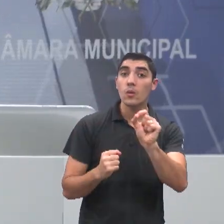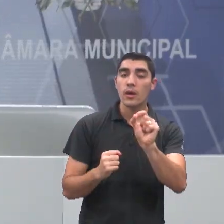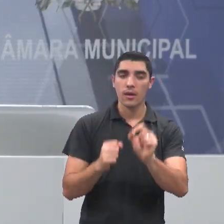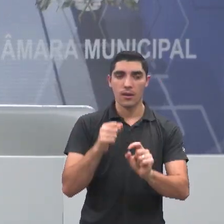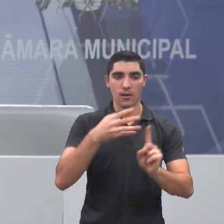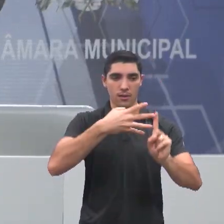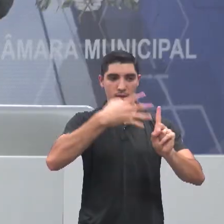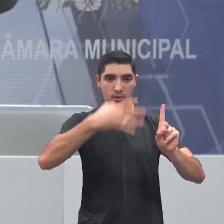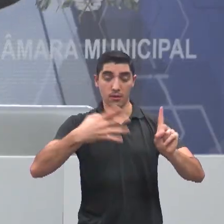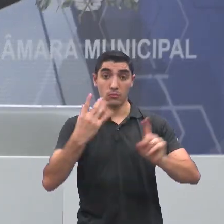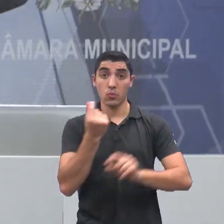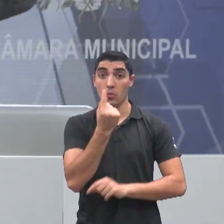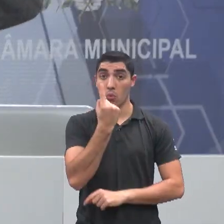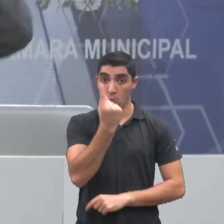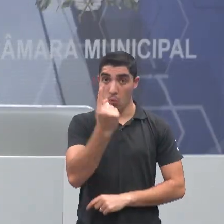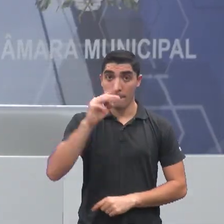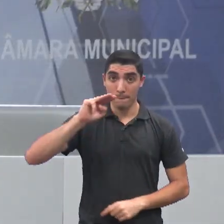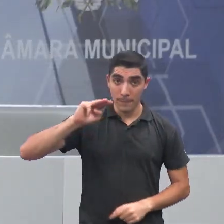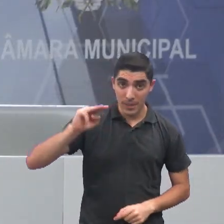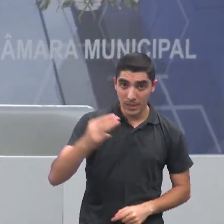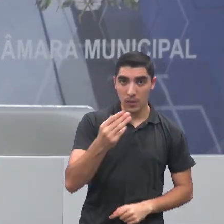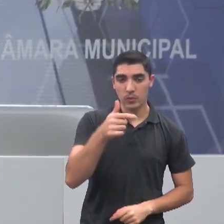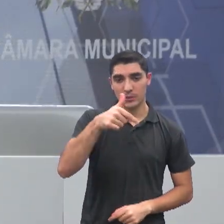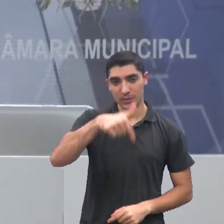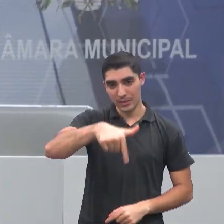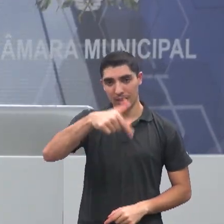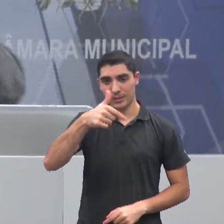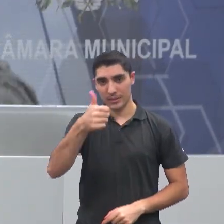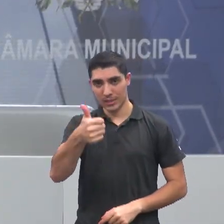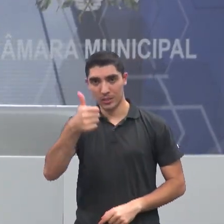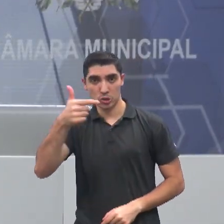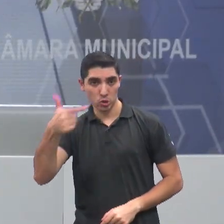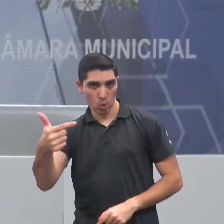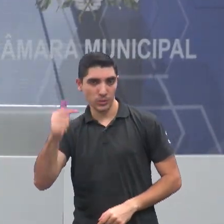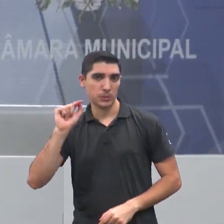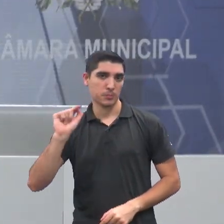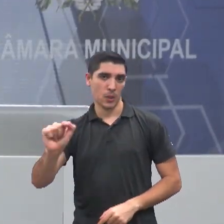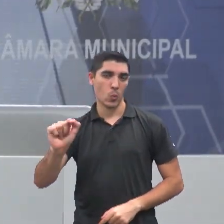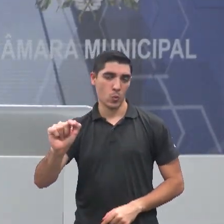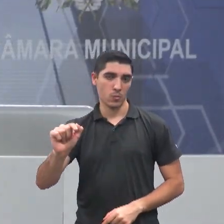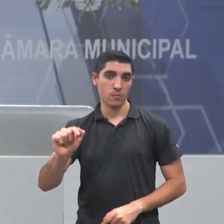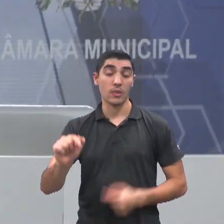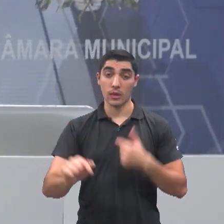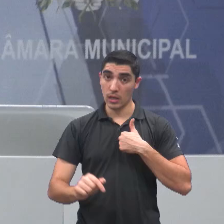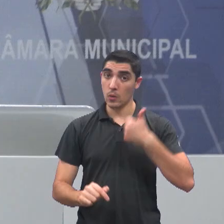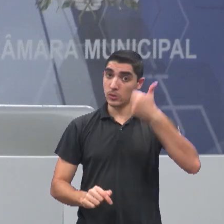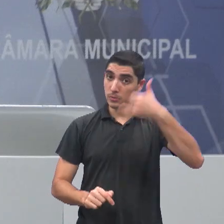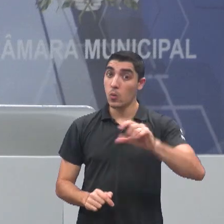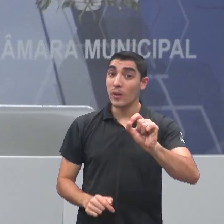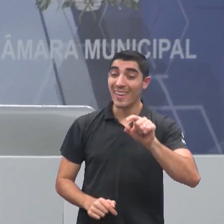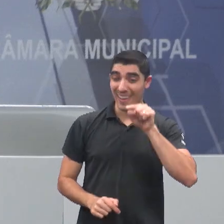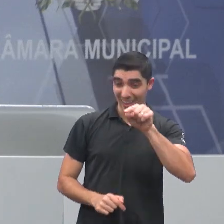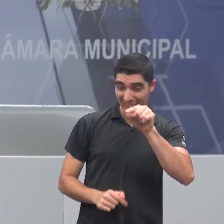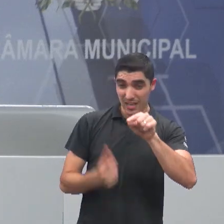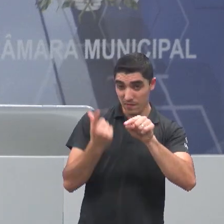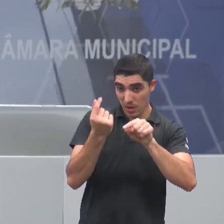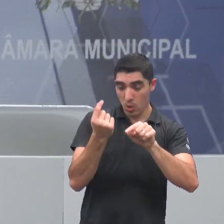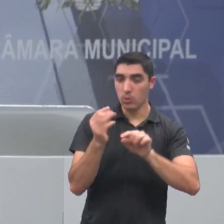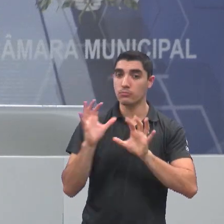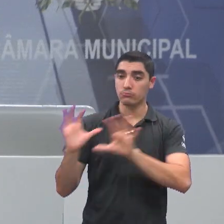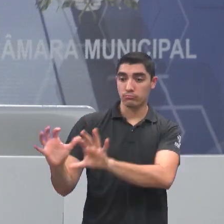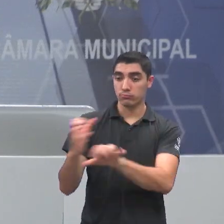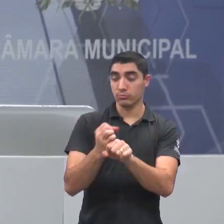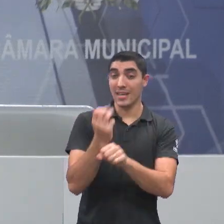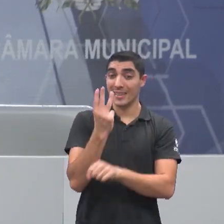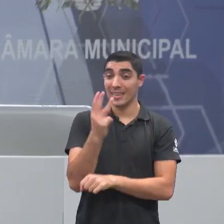estava 1.712.000, e eu expliquei em plenário que apenas 30% foi investido em pessoas